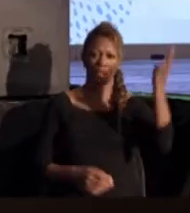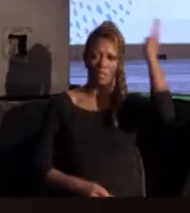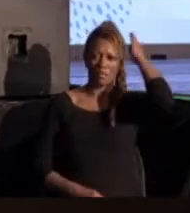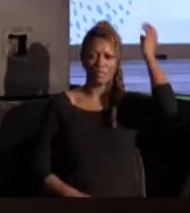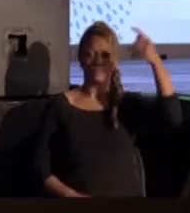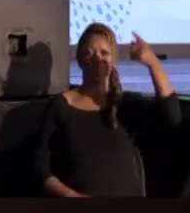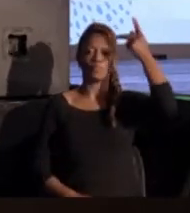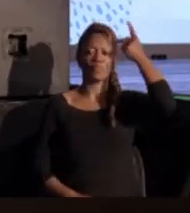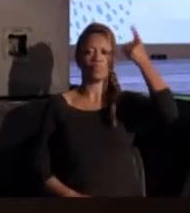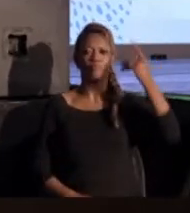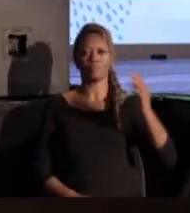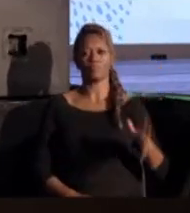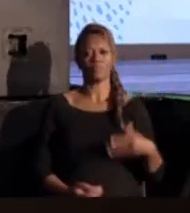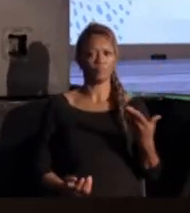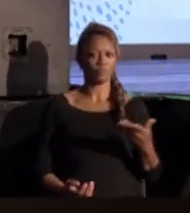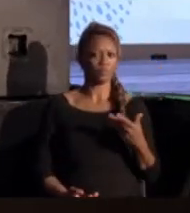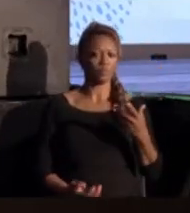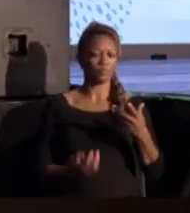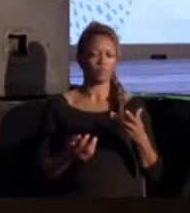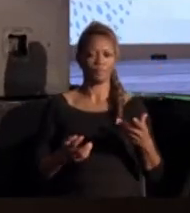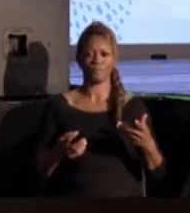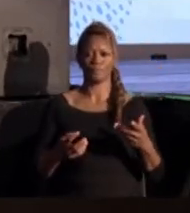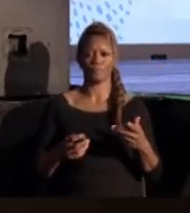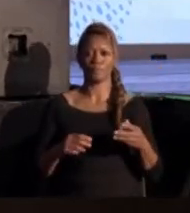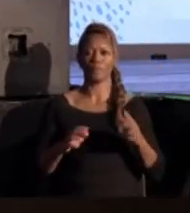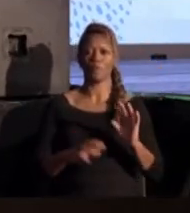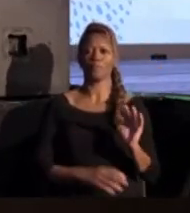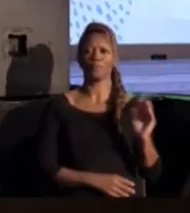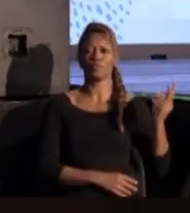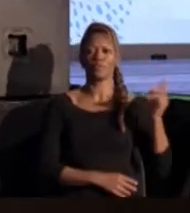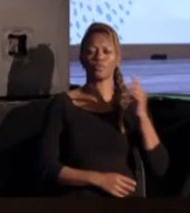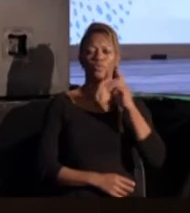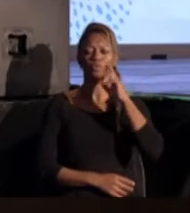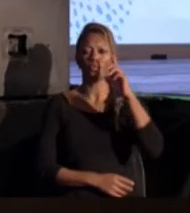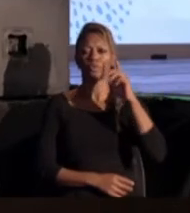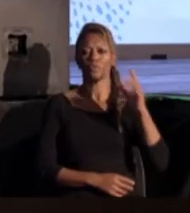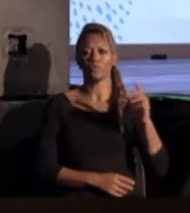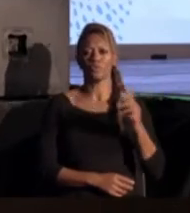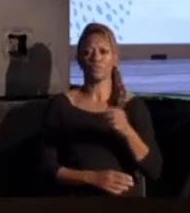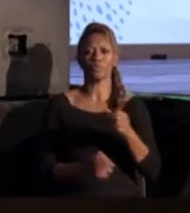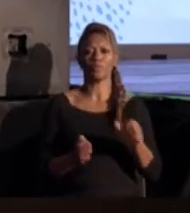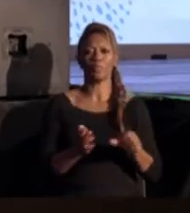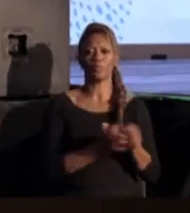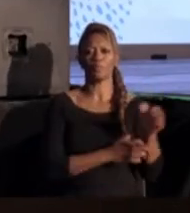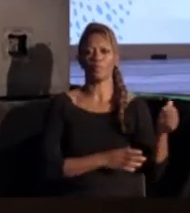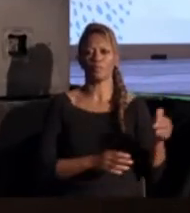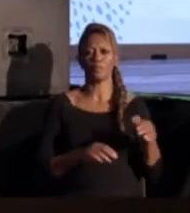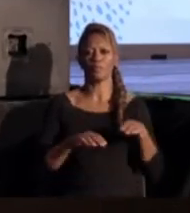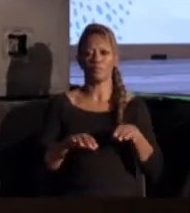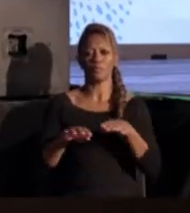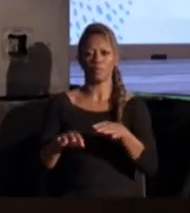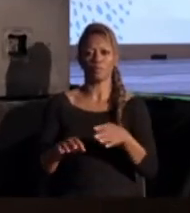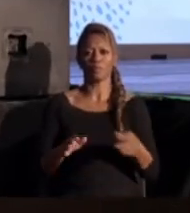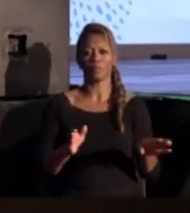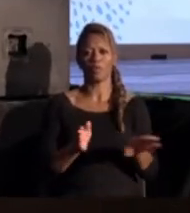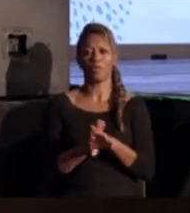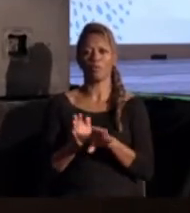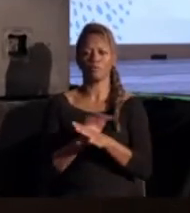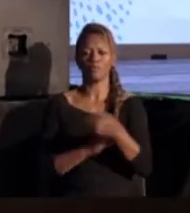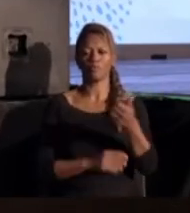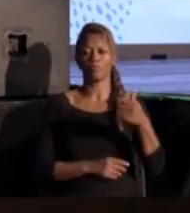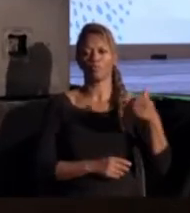Paulo. Em sua quinta edição, que acontece entre os dias 1º e 11 de setembro de 2022,